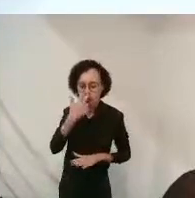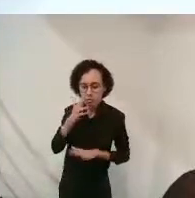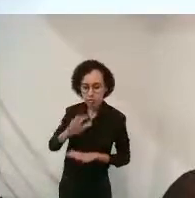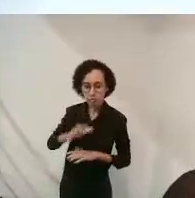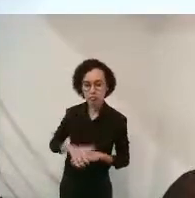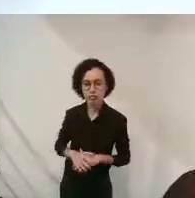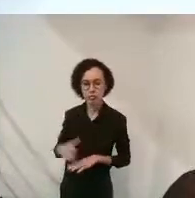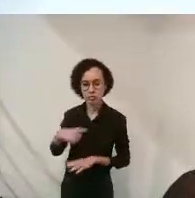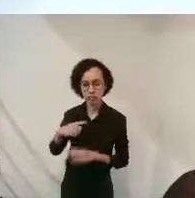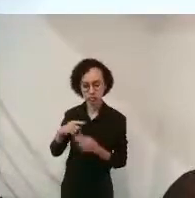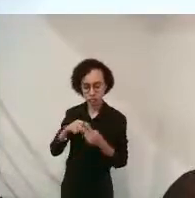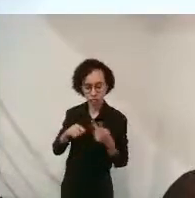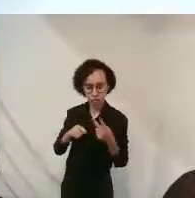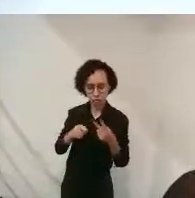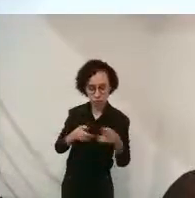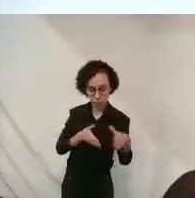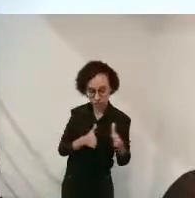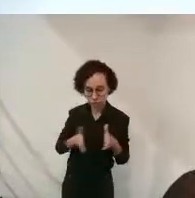temos 2 caminhos